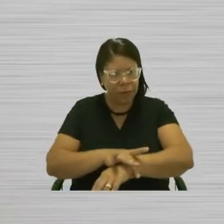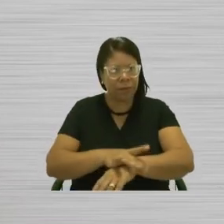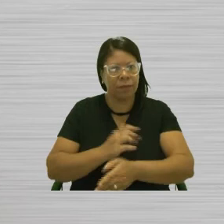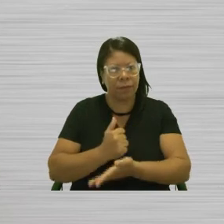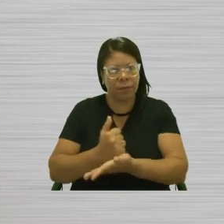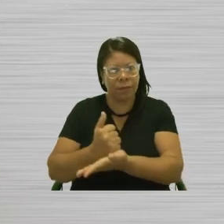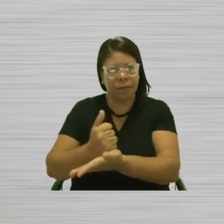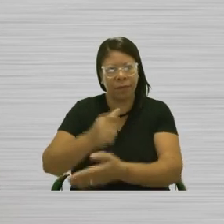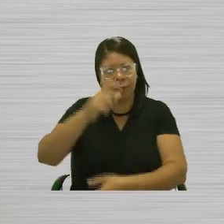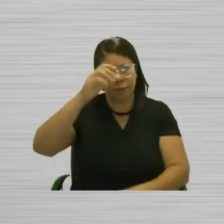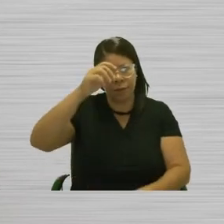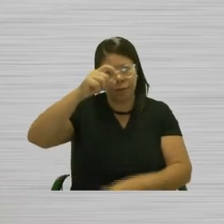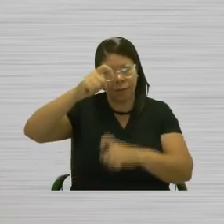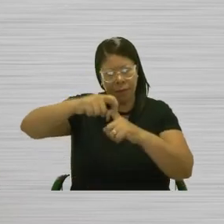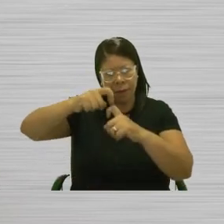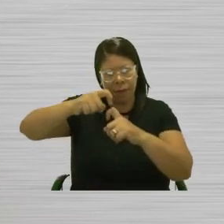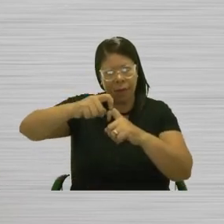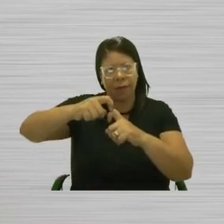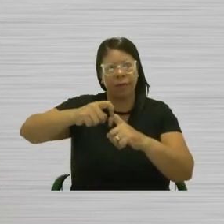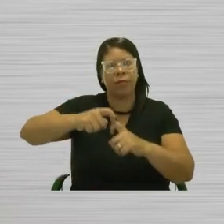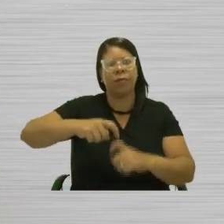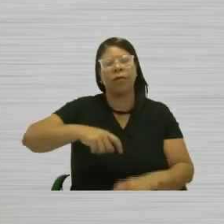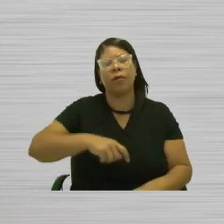em outros locais,